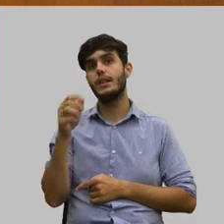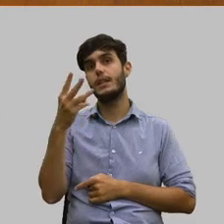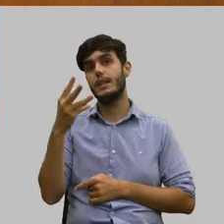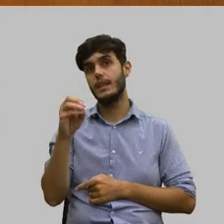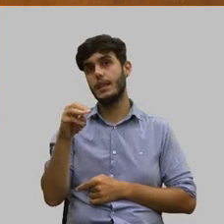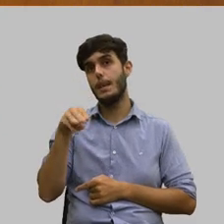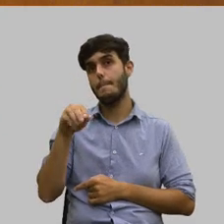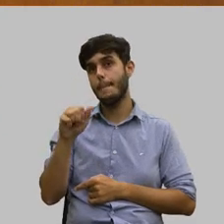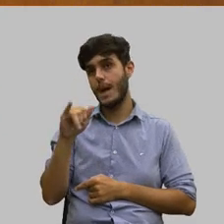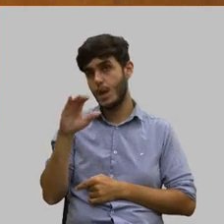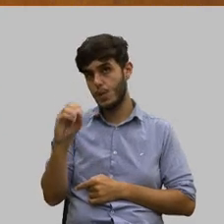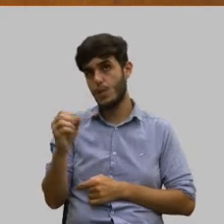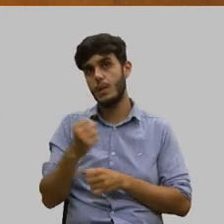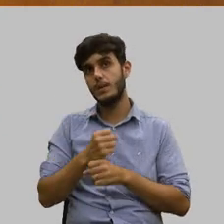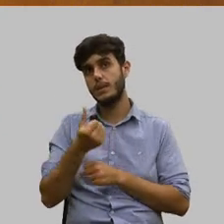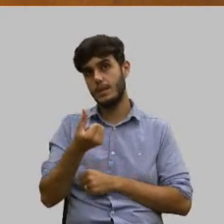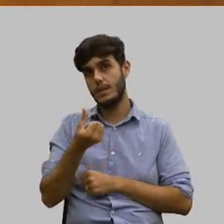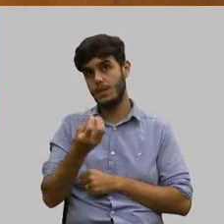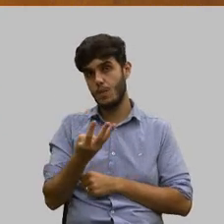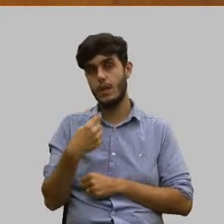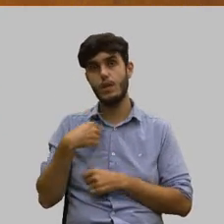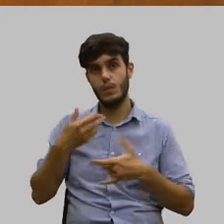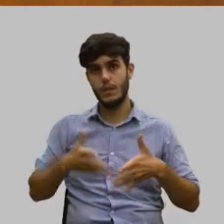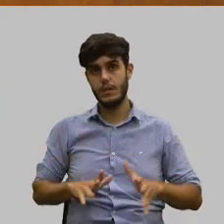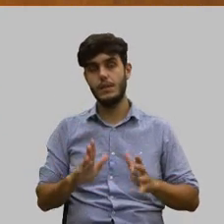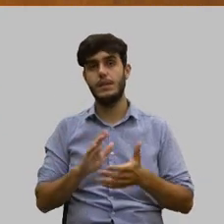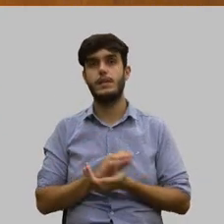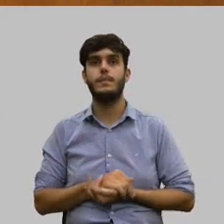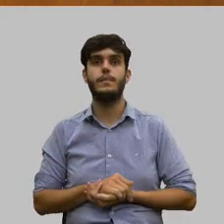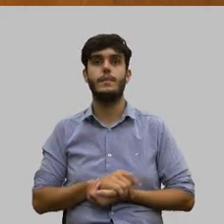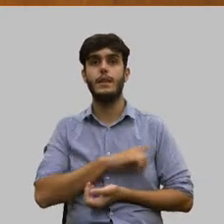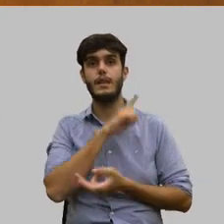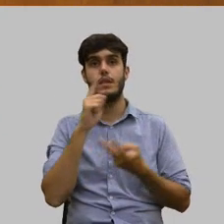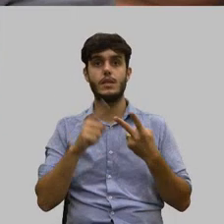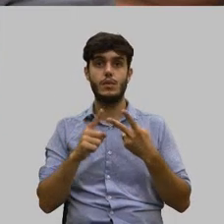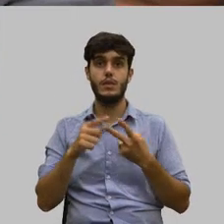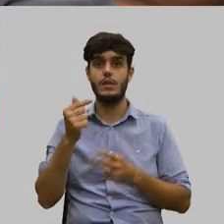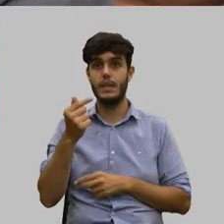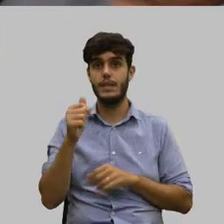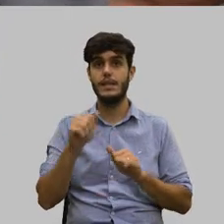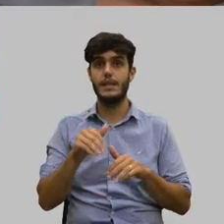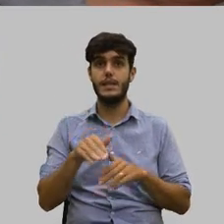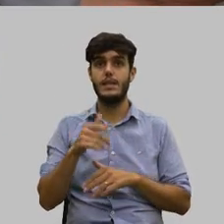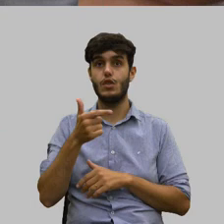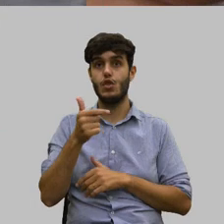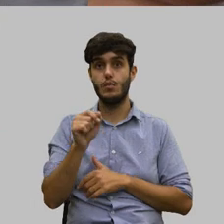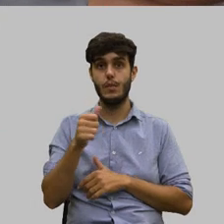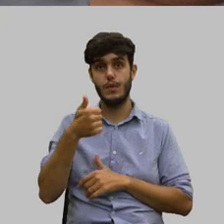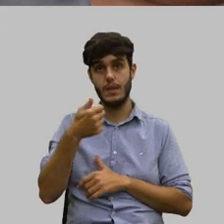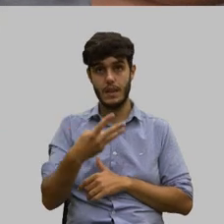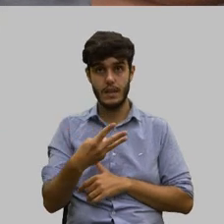64 data que eu nasci e a segunda é 7 de setembro de